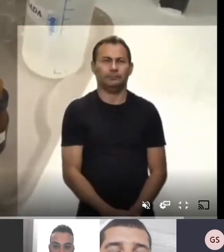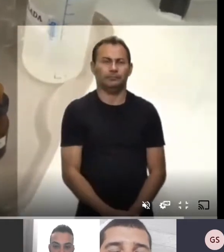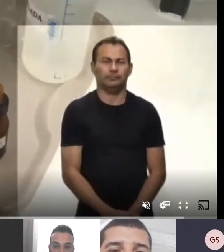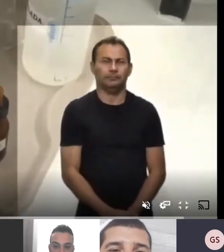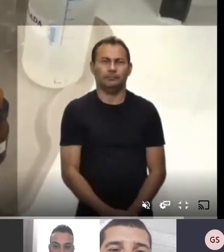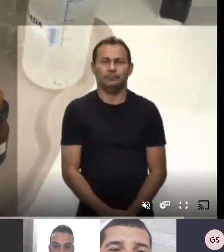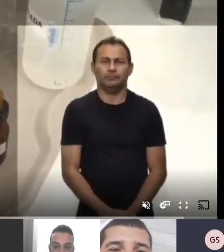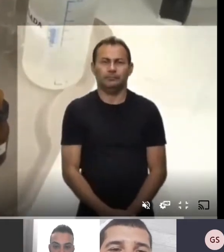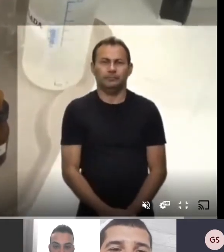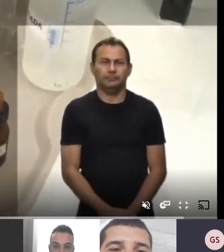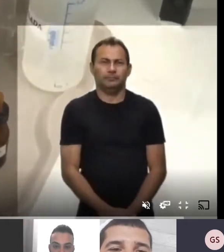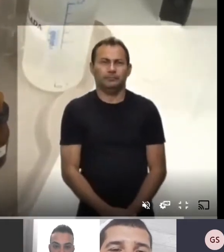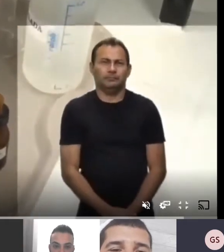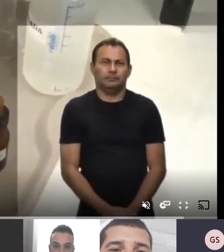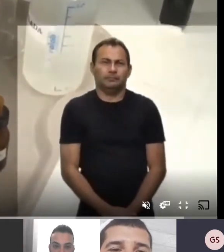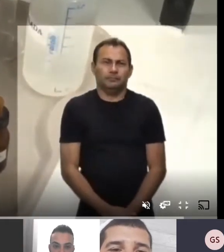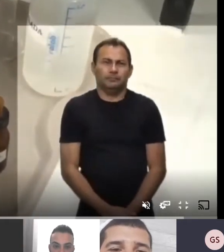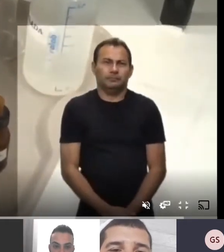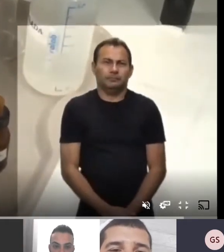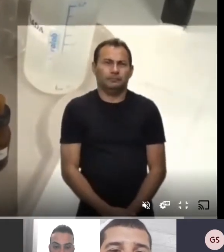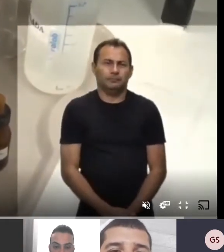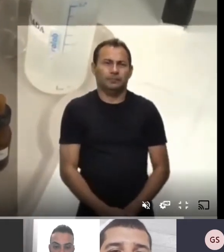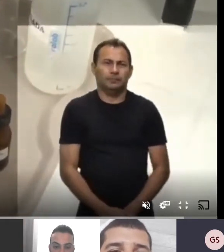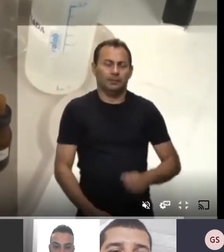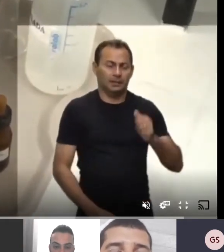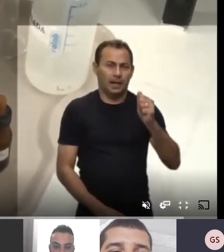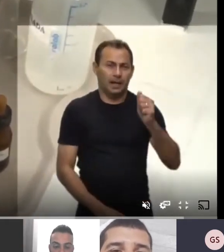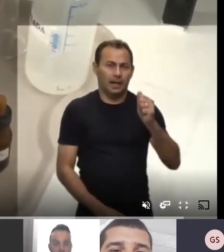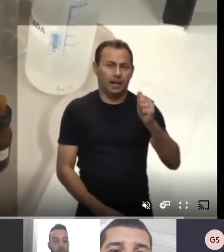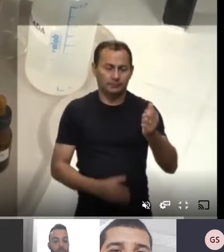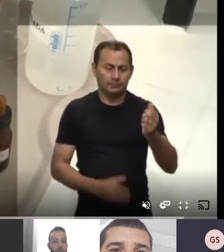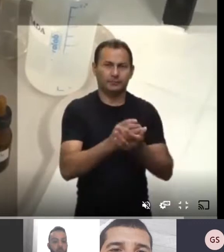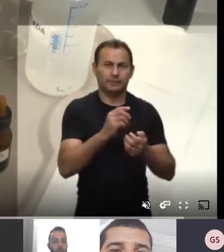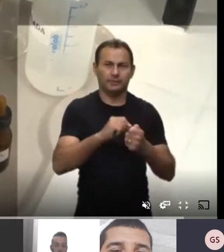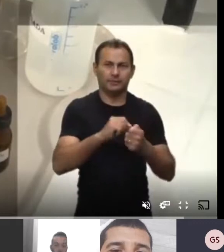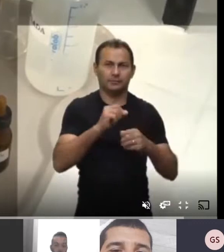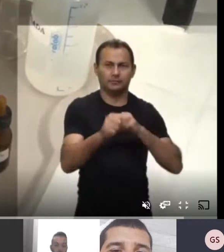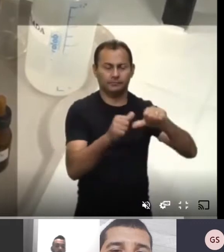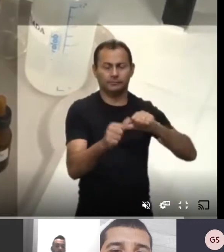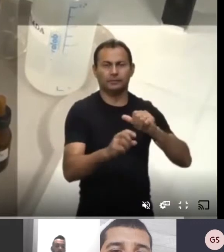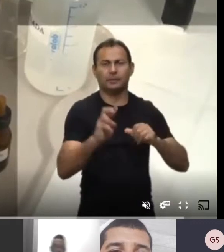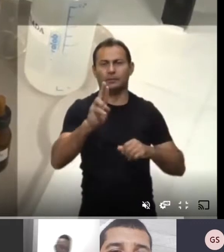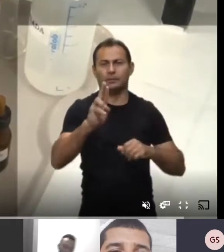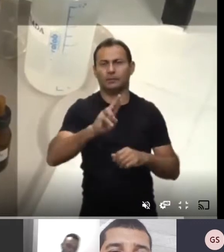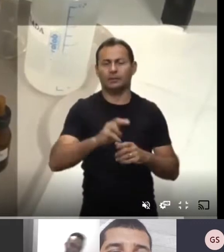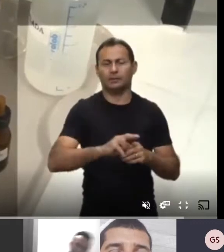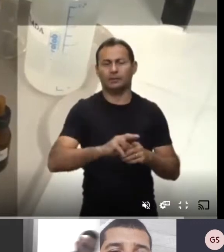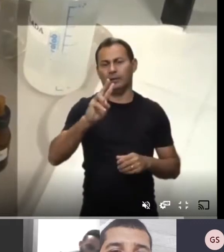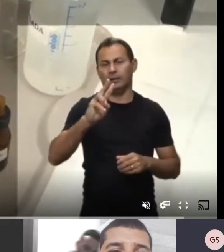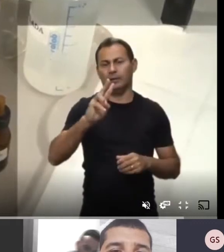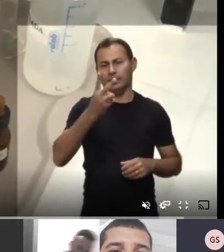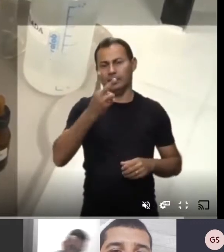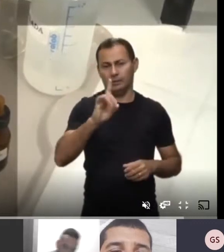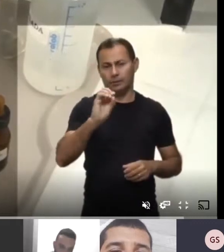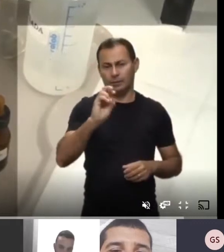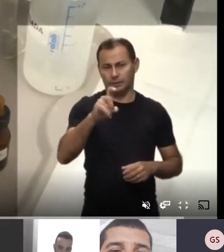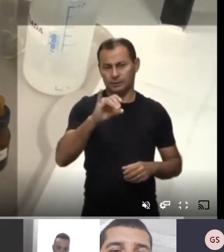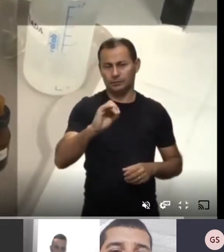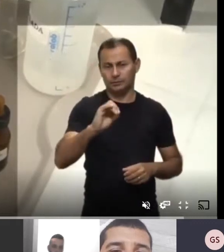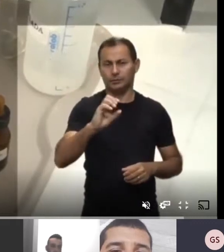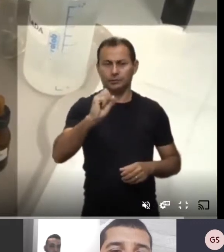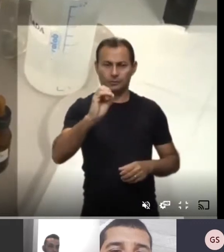pegar 2 gotas e colocar no becker A com água destilada. Pronto, coloquei 2 gotinhas. Você